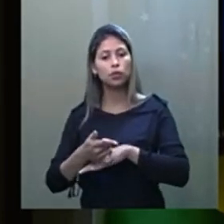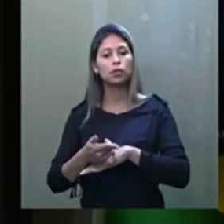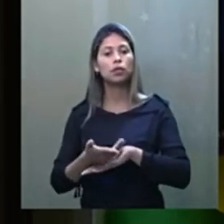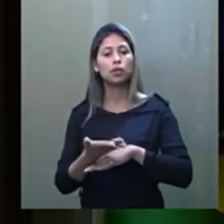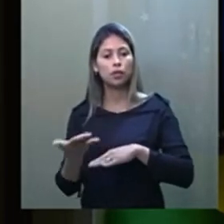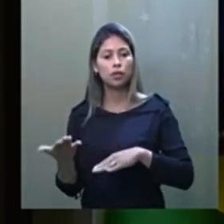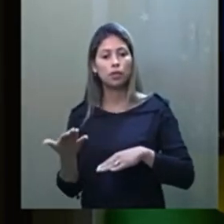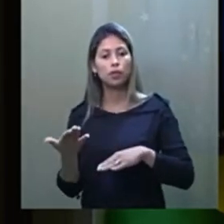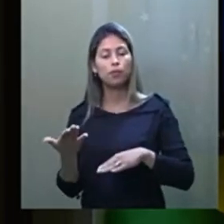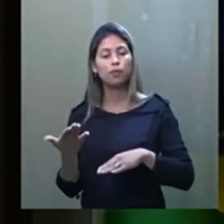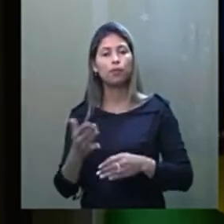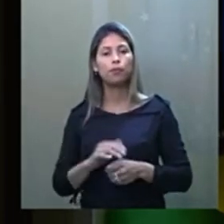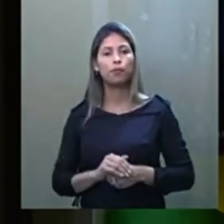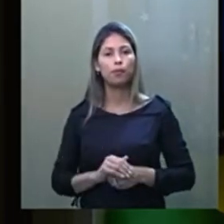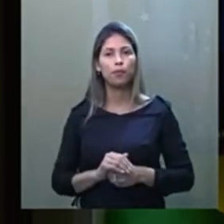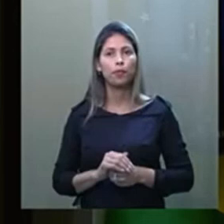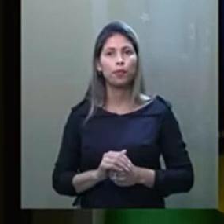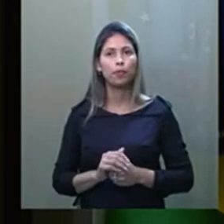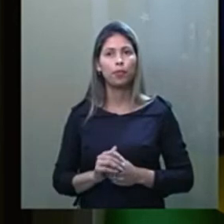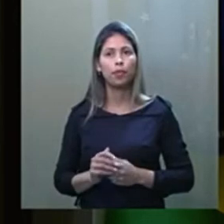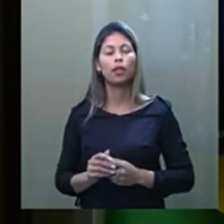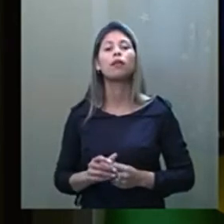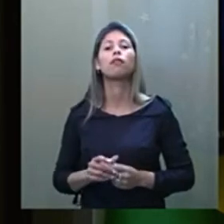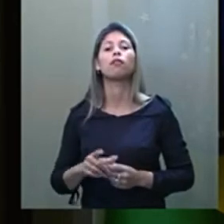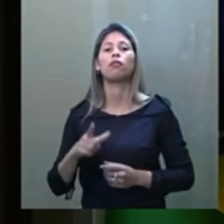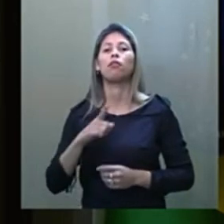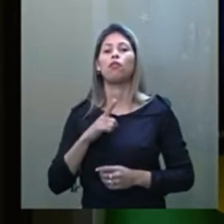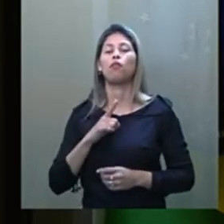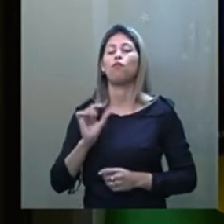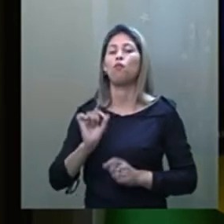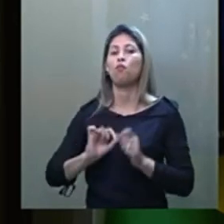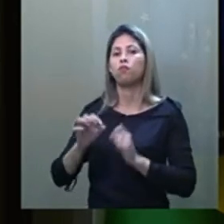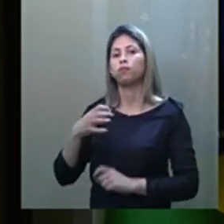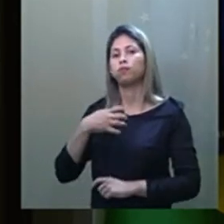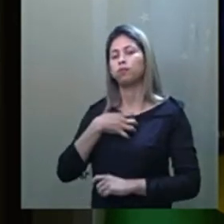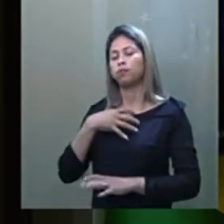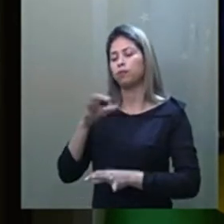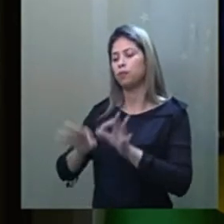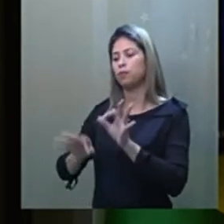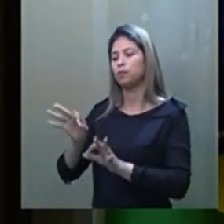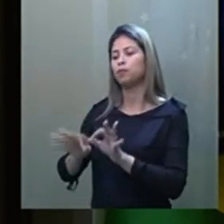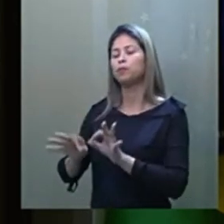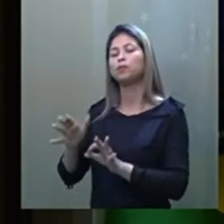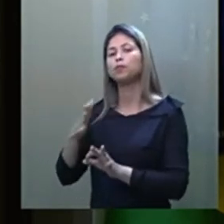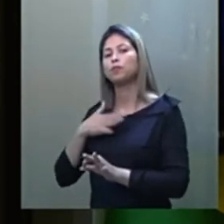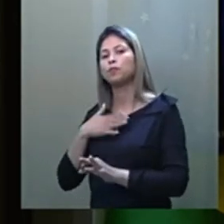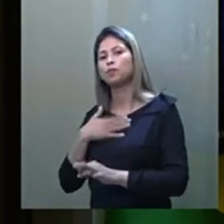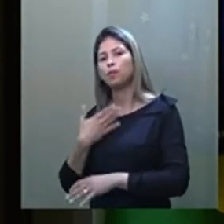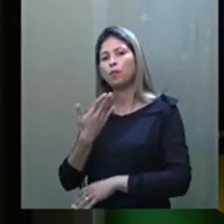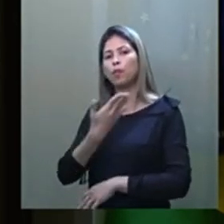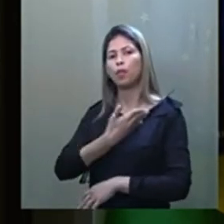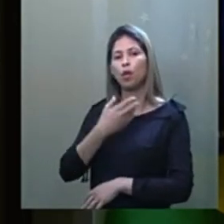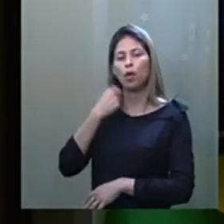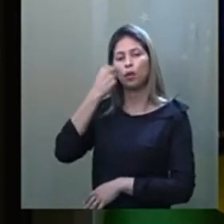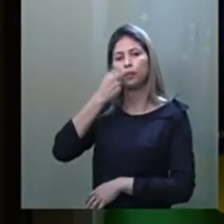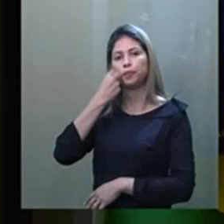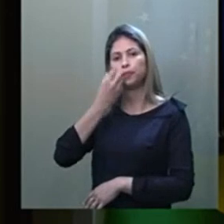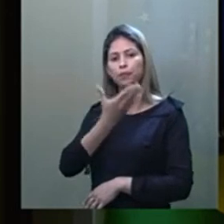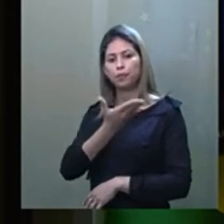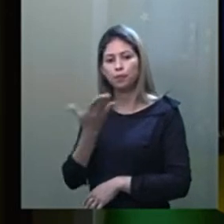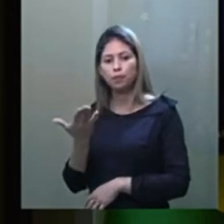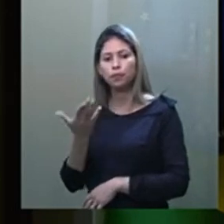ao senso de justiça dos colegas senadores, nós colocamos na